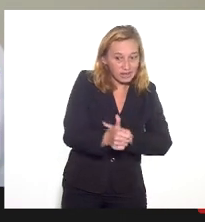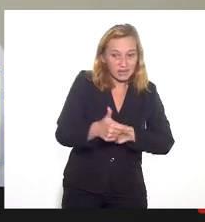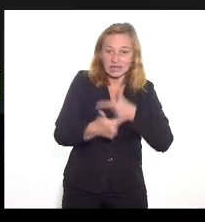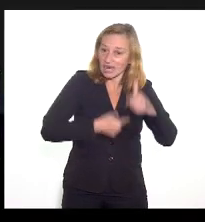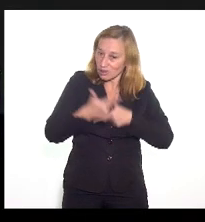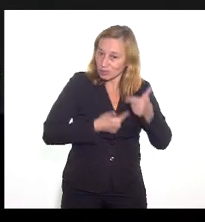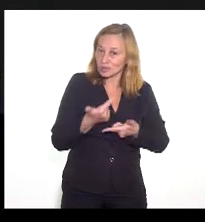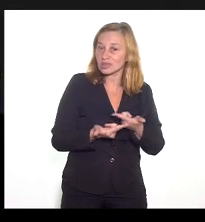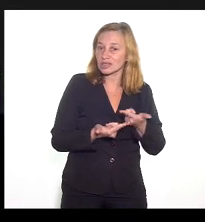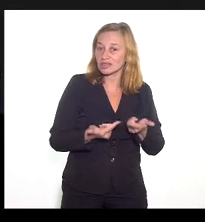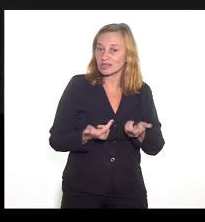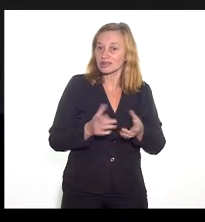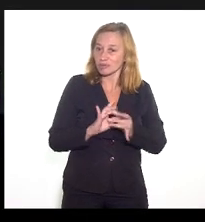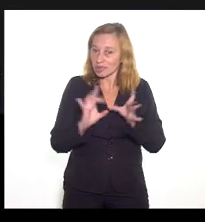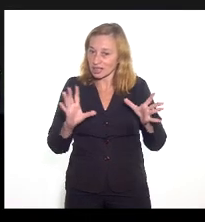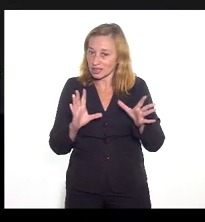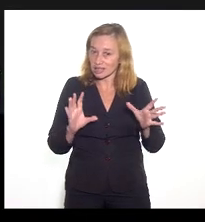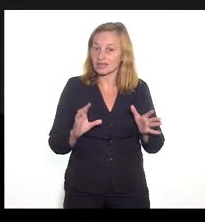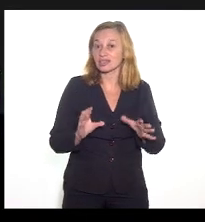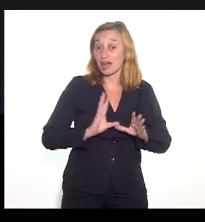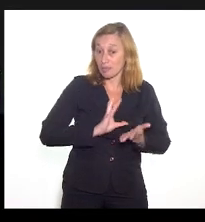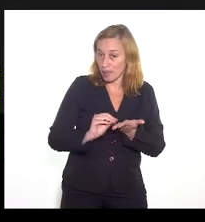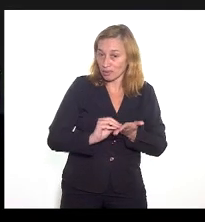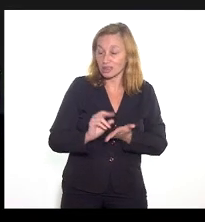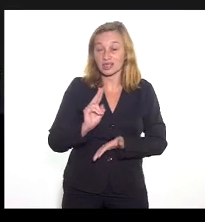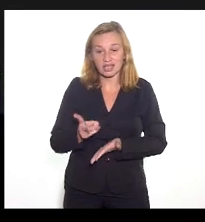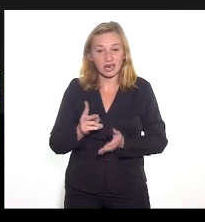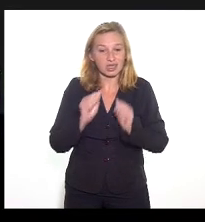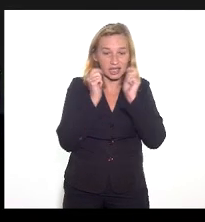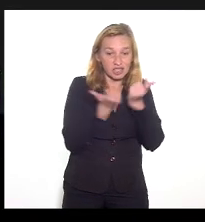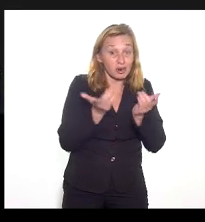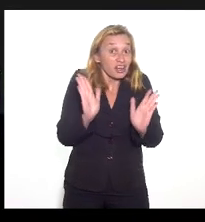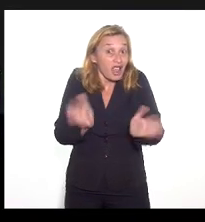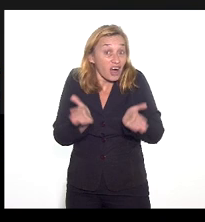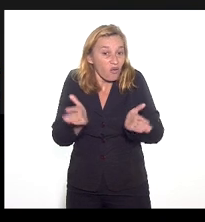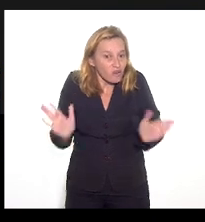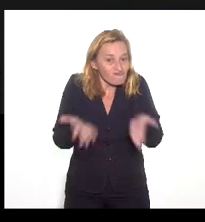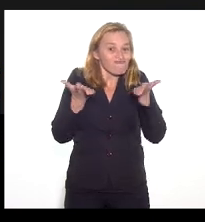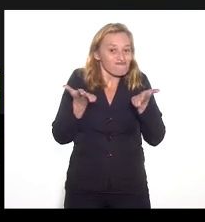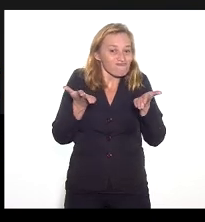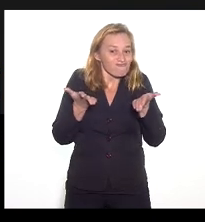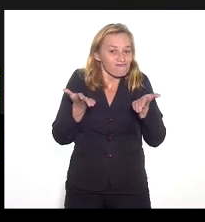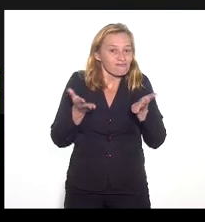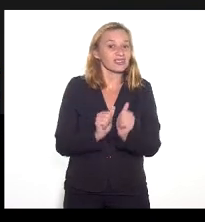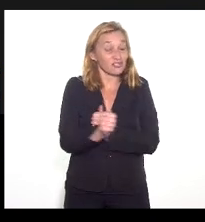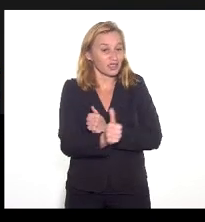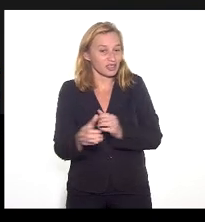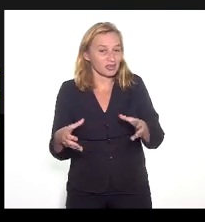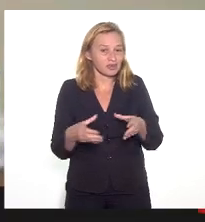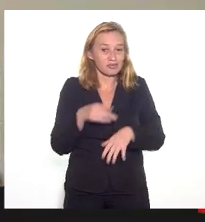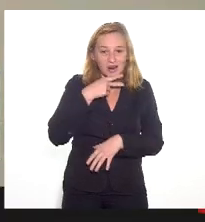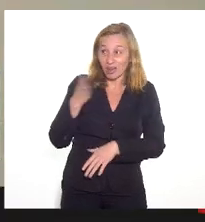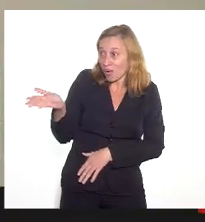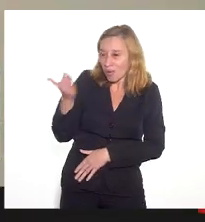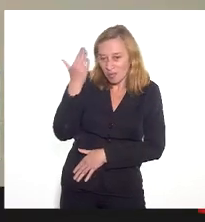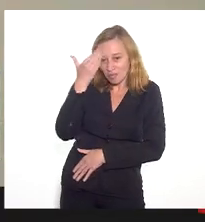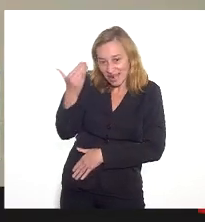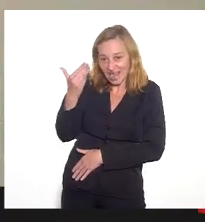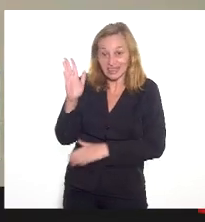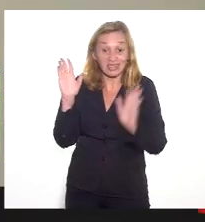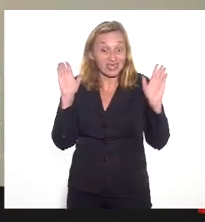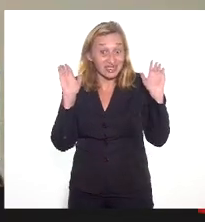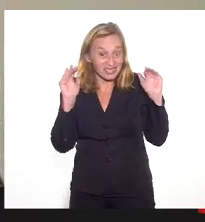torno da democratização da comunicação, a pauta permanente da Assembleia, agora impulsionada por essa frente parlamentar. Muito obrigado. Estamos